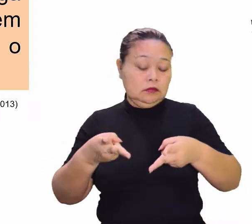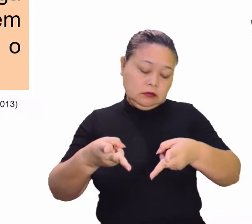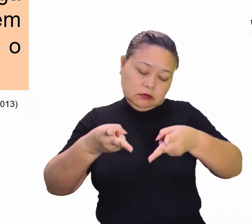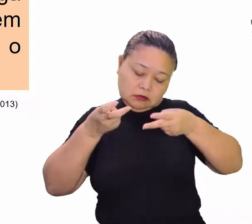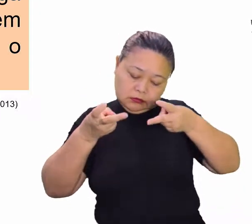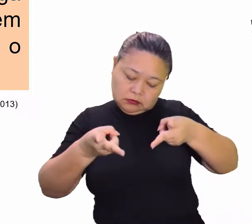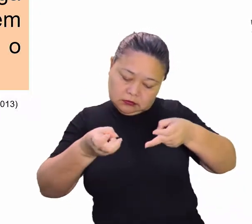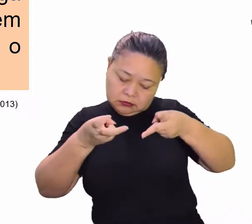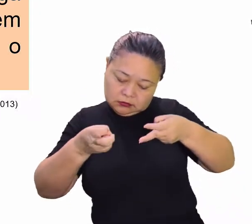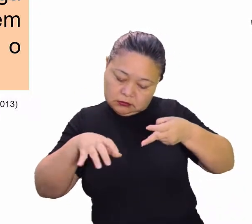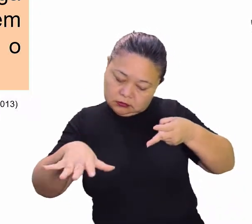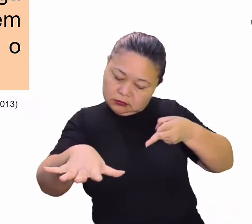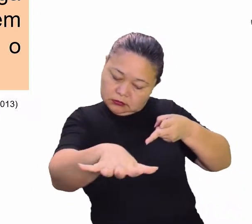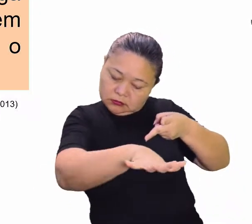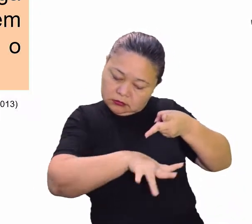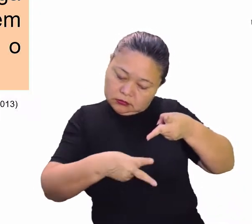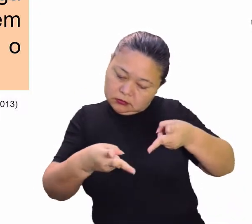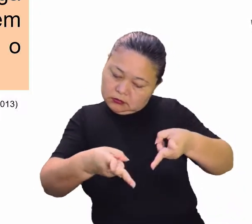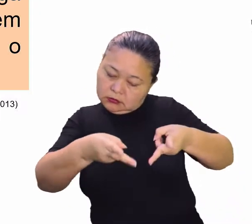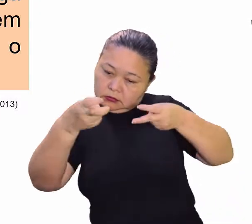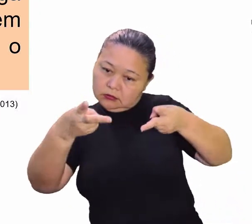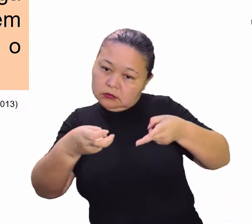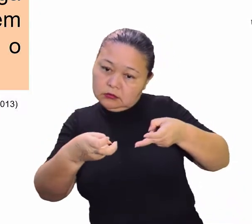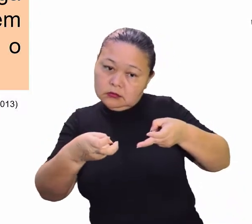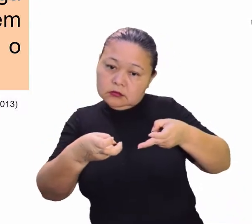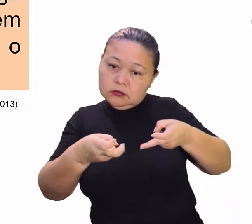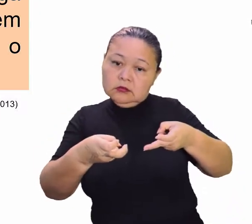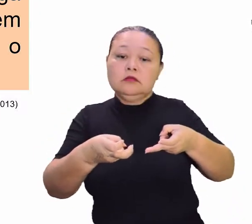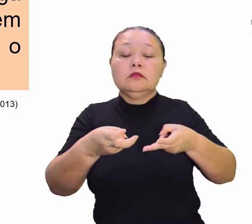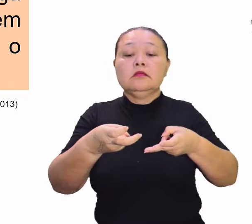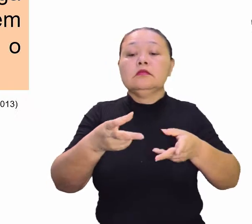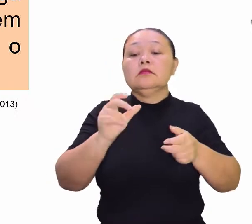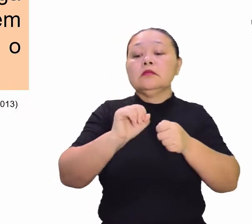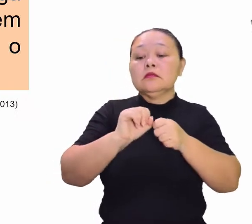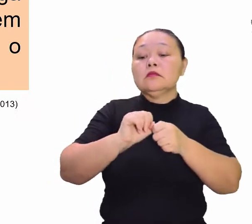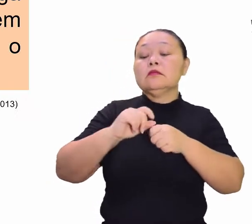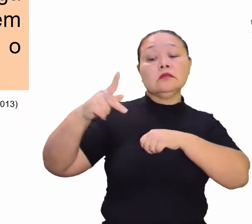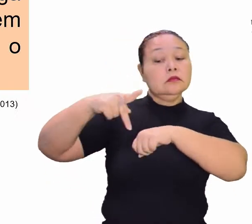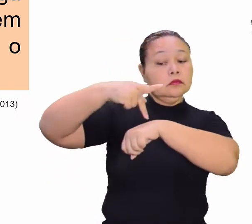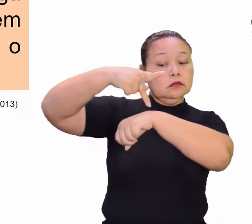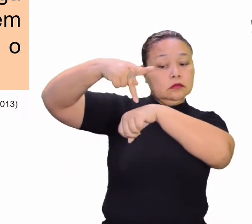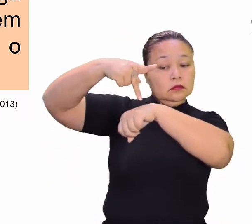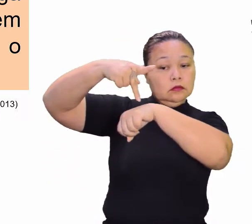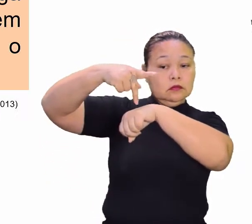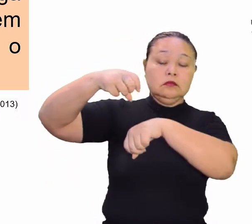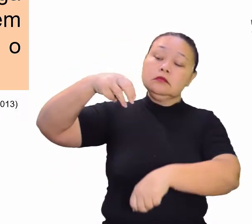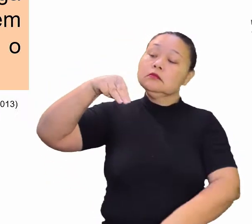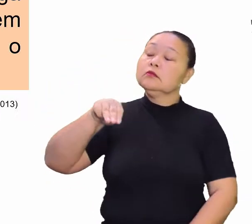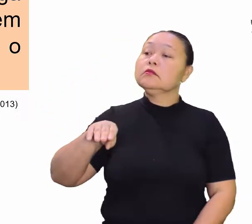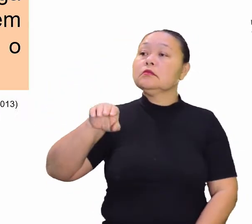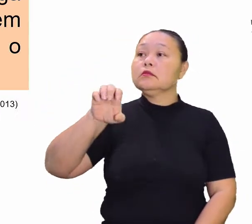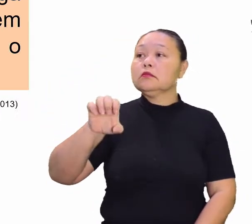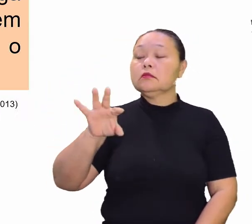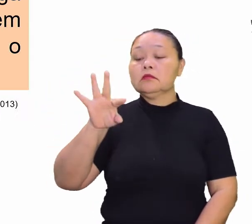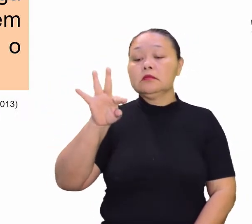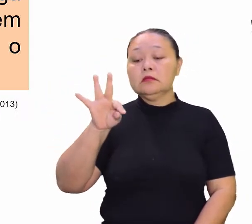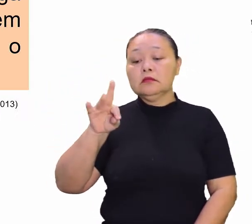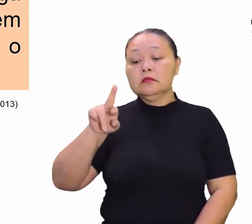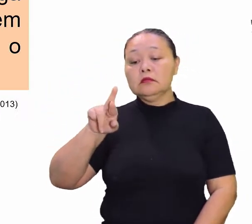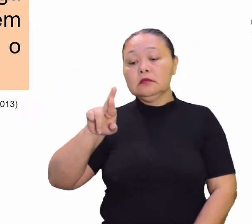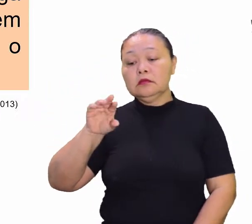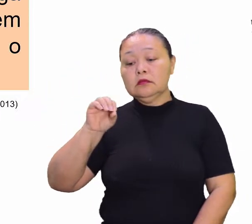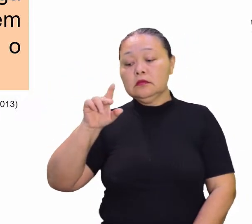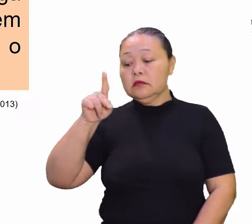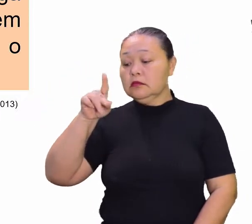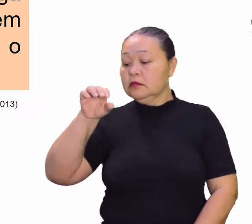colônias de exploração. E quem explorava essas colônias? As metrópoles.